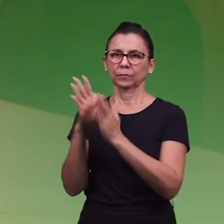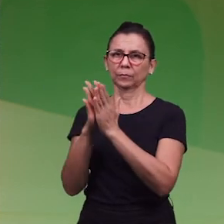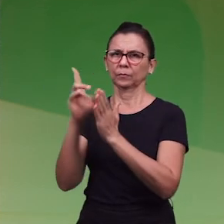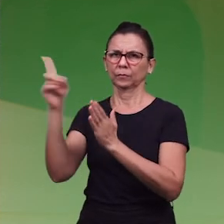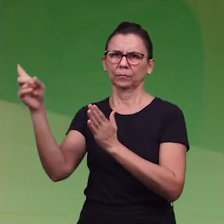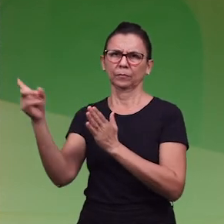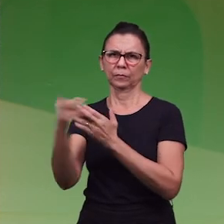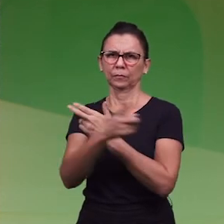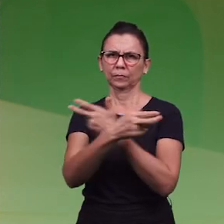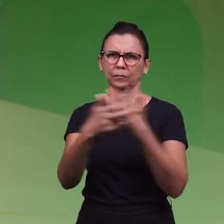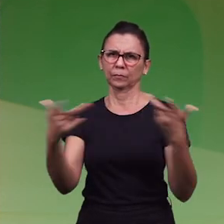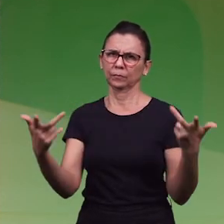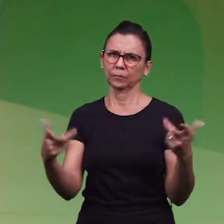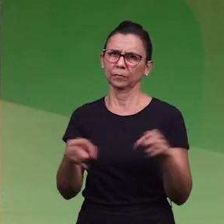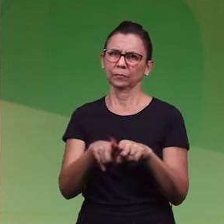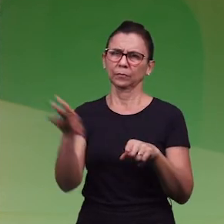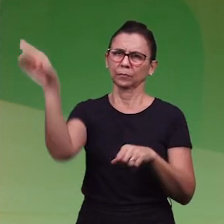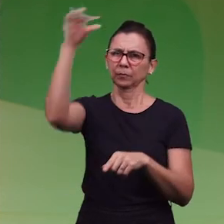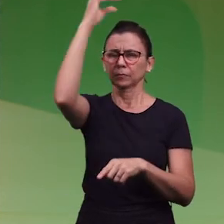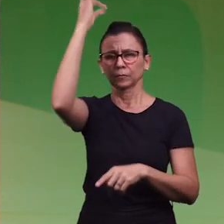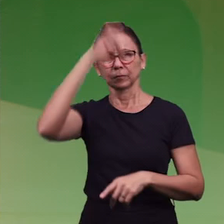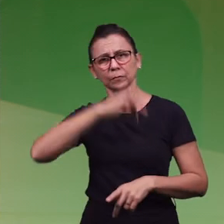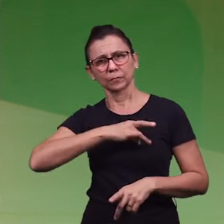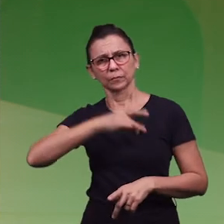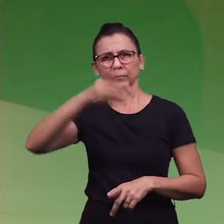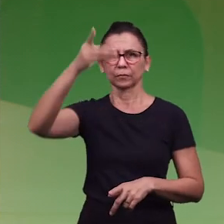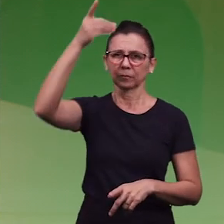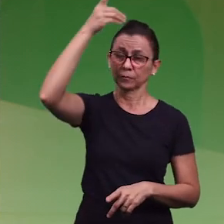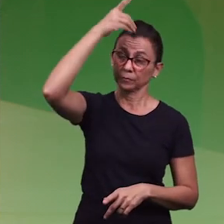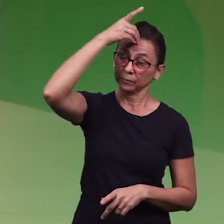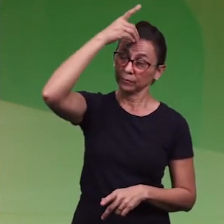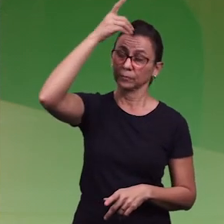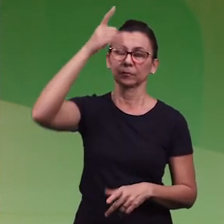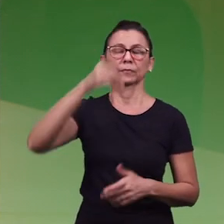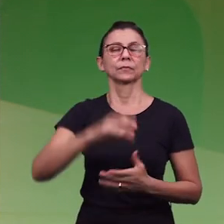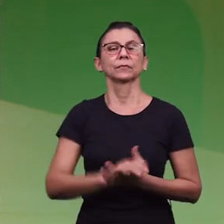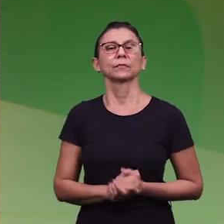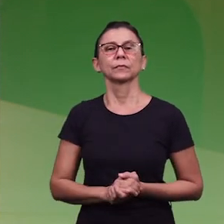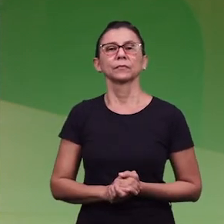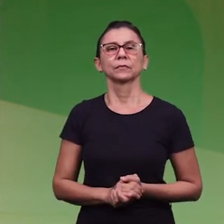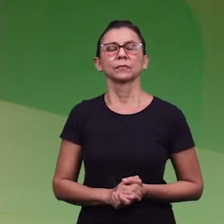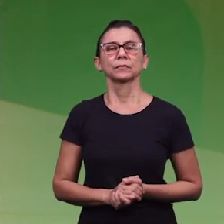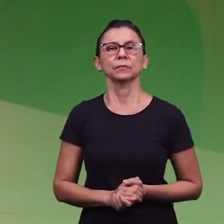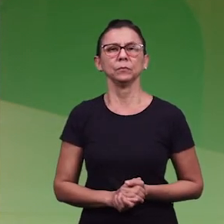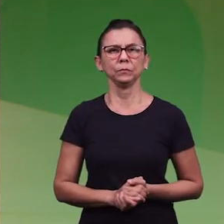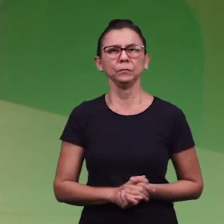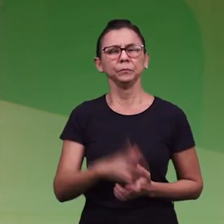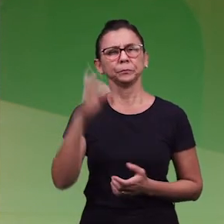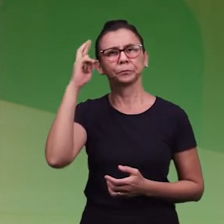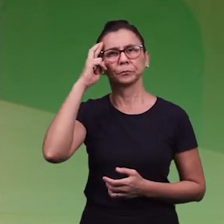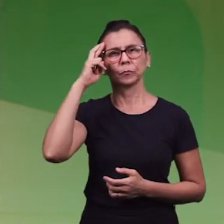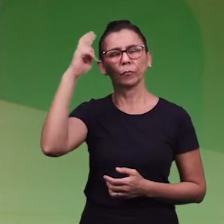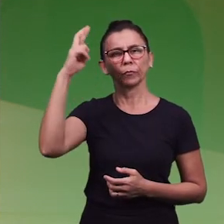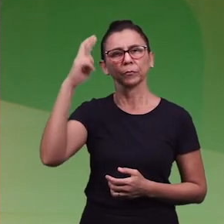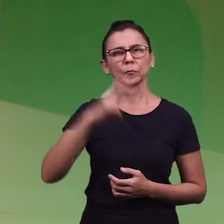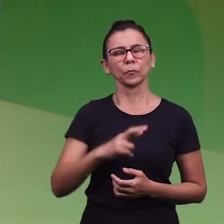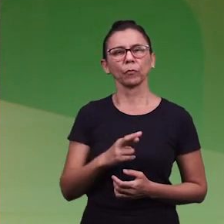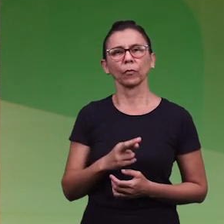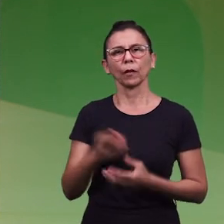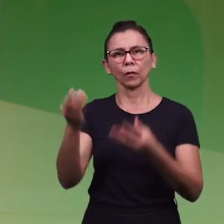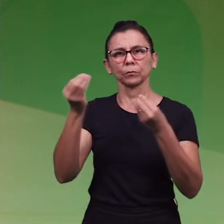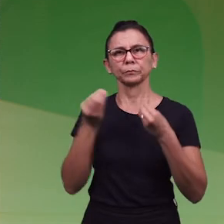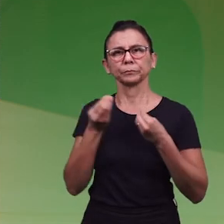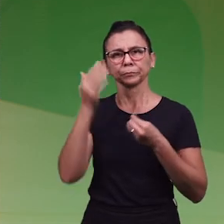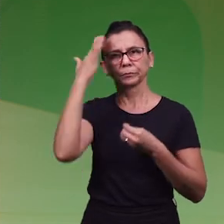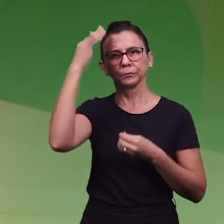outros mais, como o batismo com o Espírito Santo, os dons espirituais, né? Esses recursos, o Senhor nos dá a